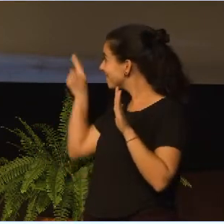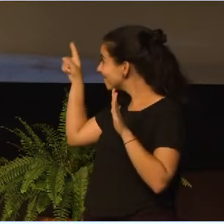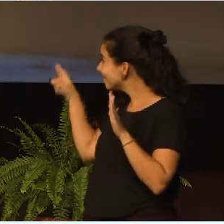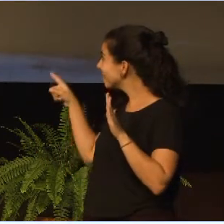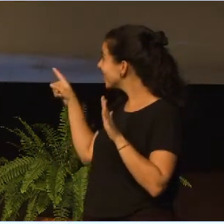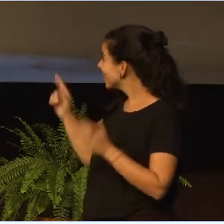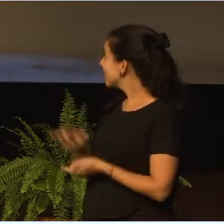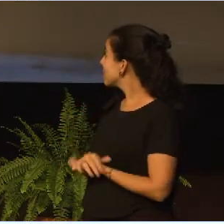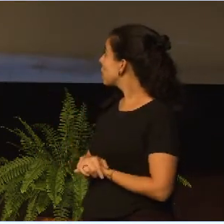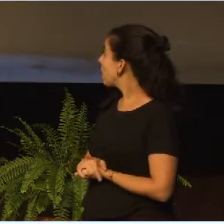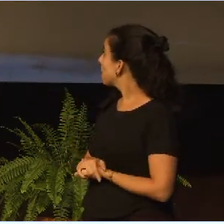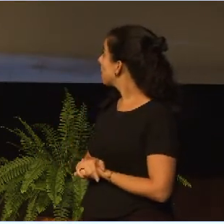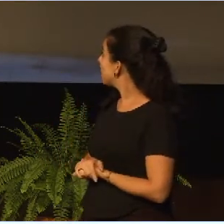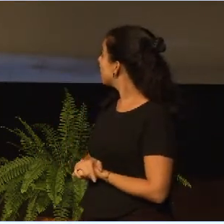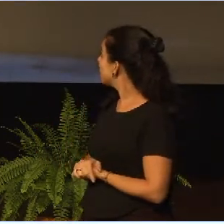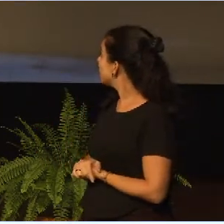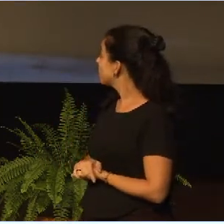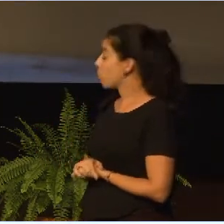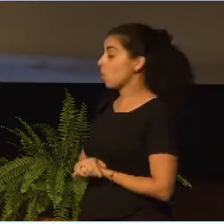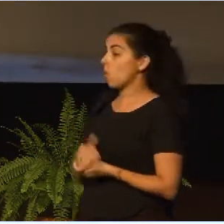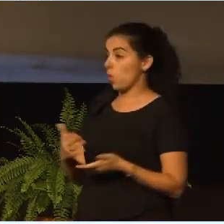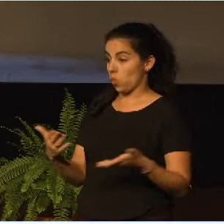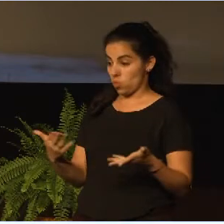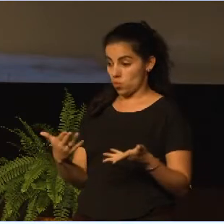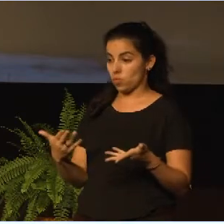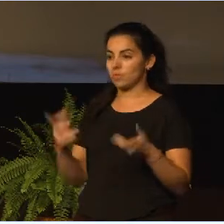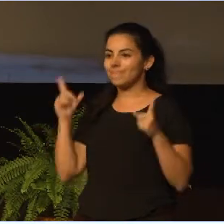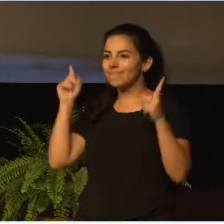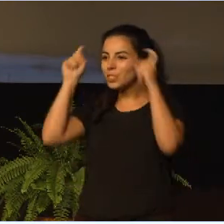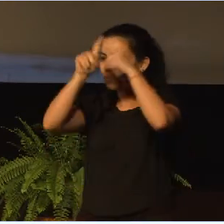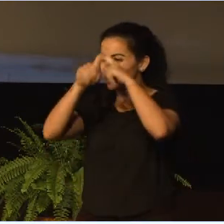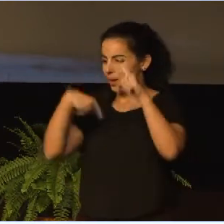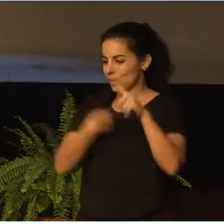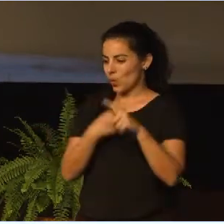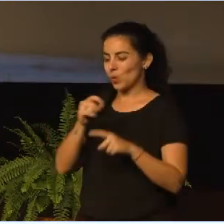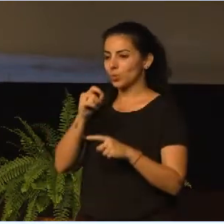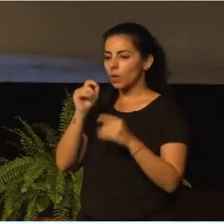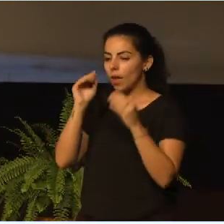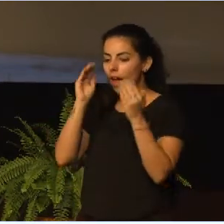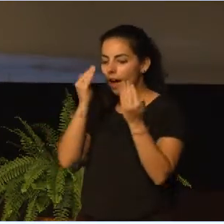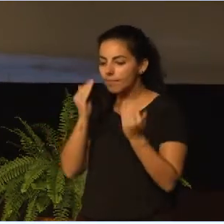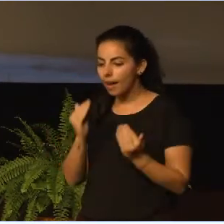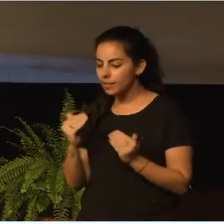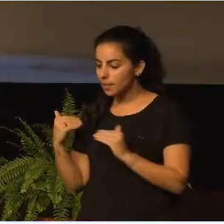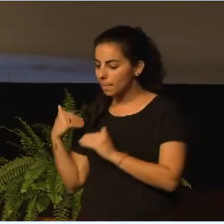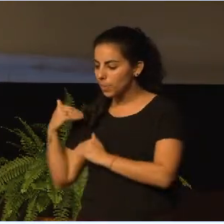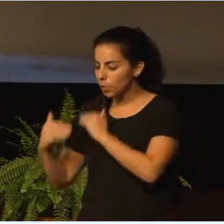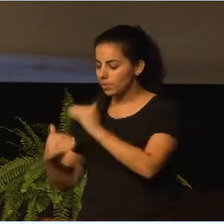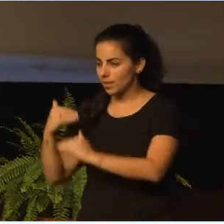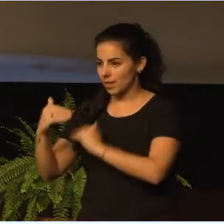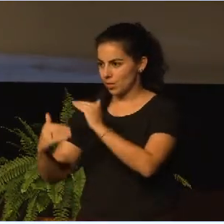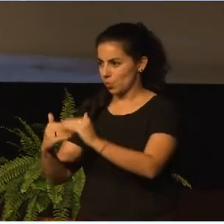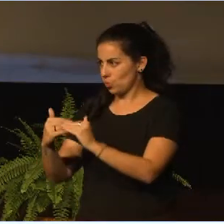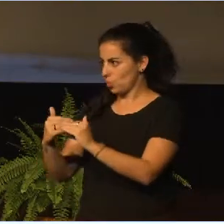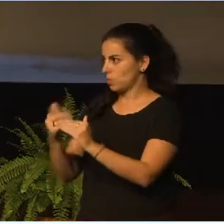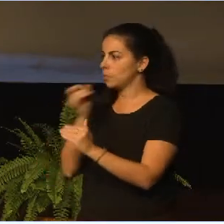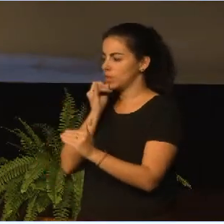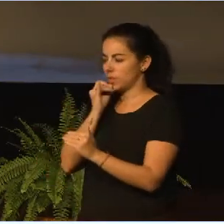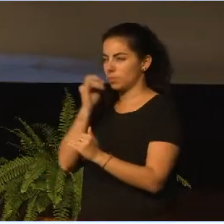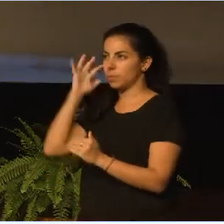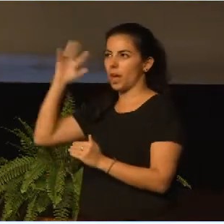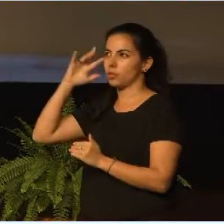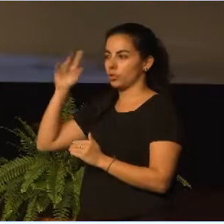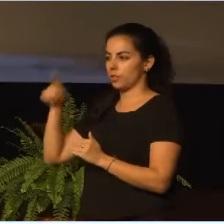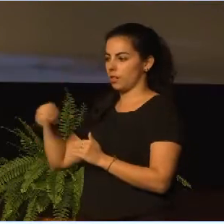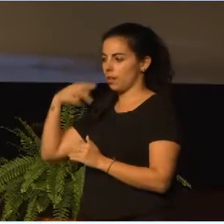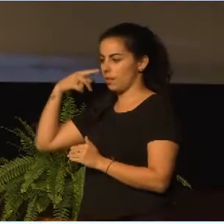tem. Hoje, o que acontece? A gente tem uma dificuldade enorme de análise do processo deles lá. Imagina eles como uma empresa, eles não